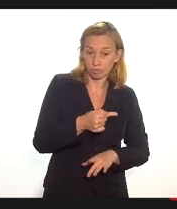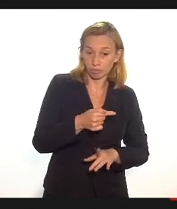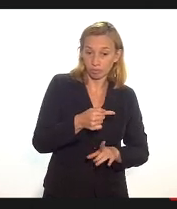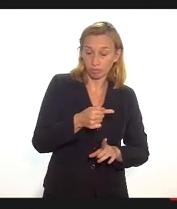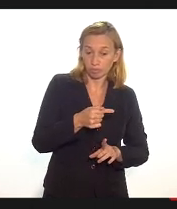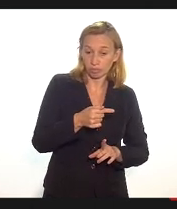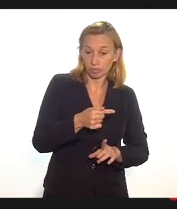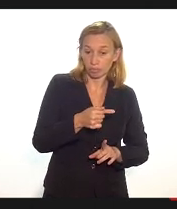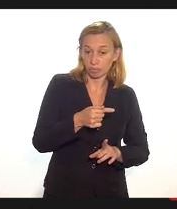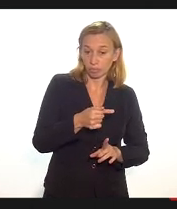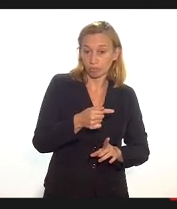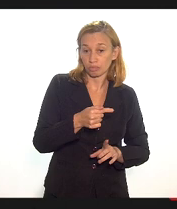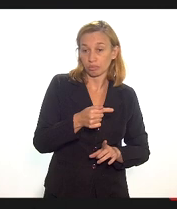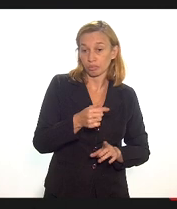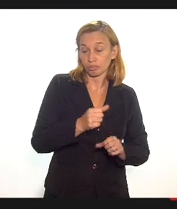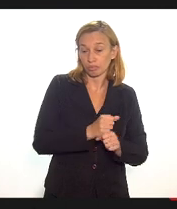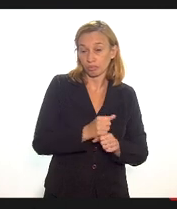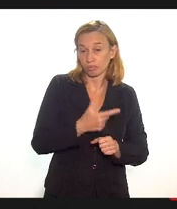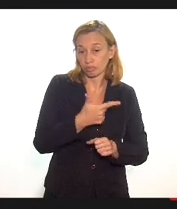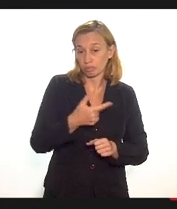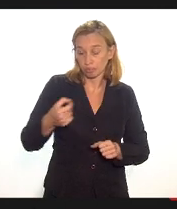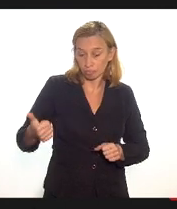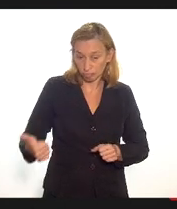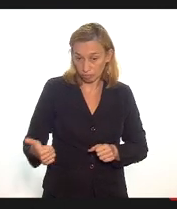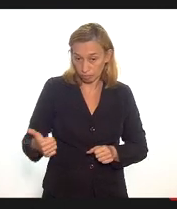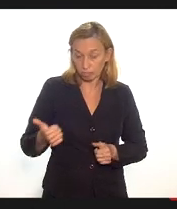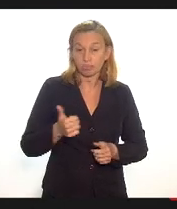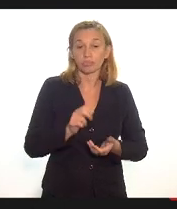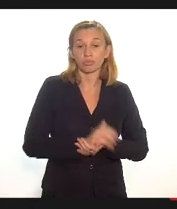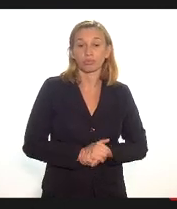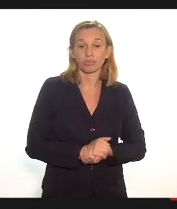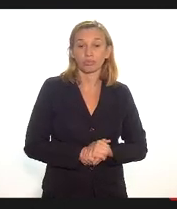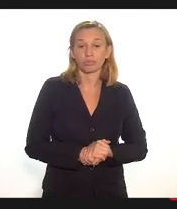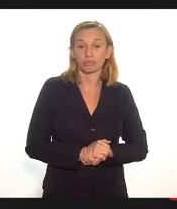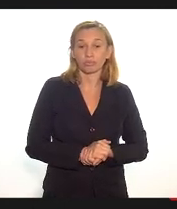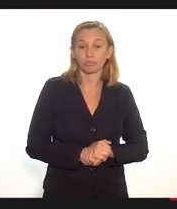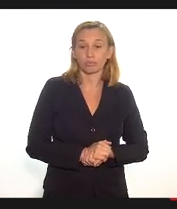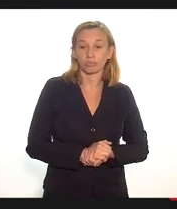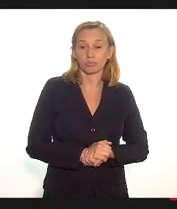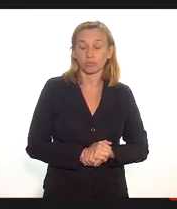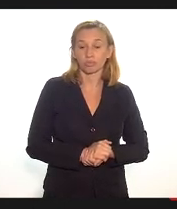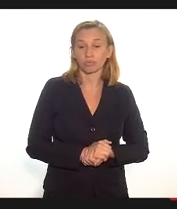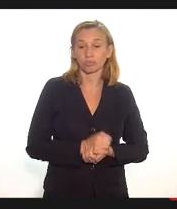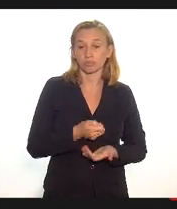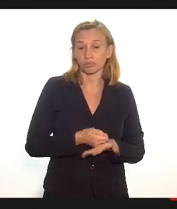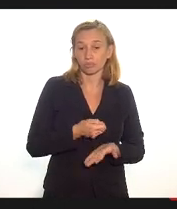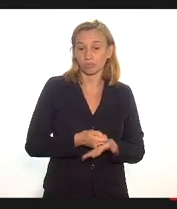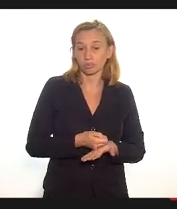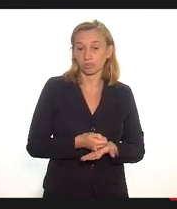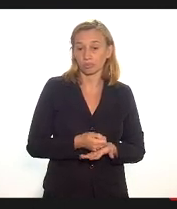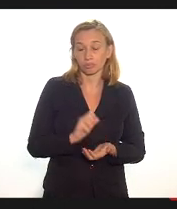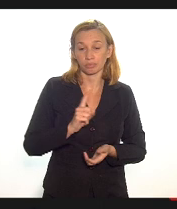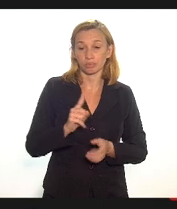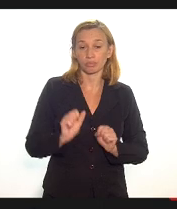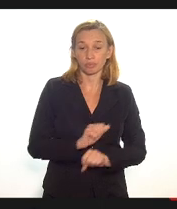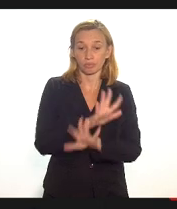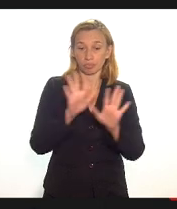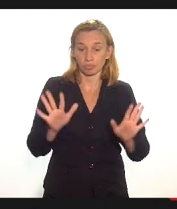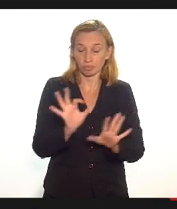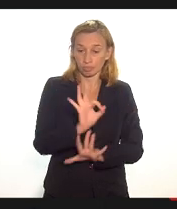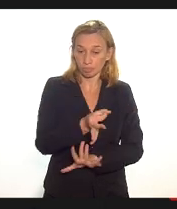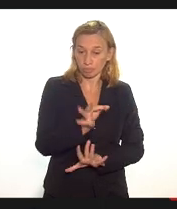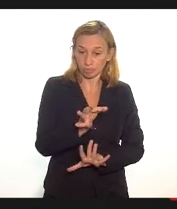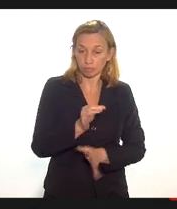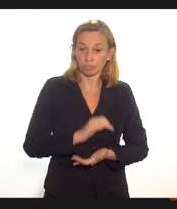entanto, essa portaria persiste sem ser clara o